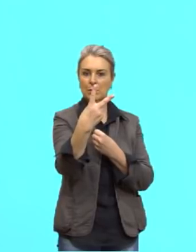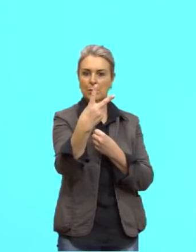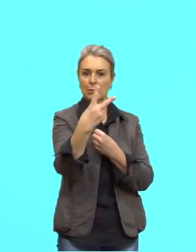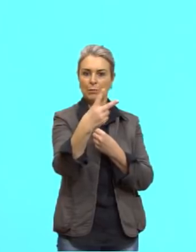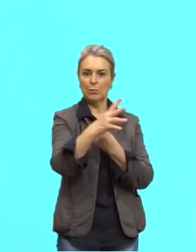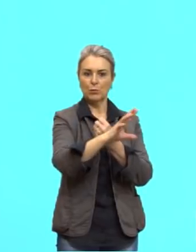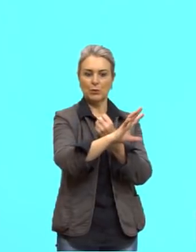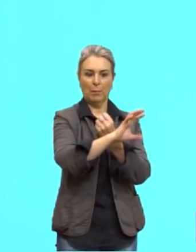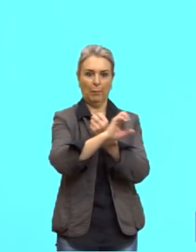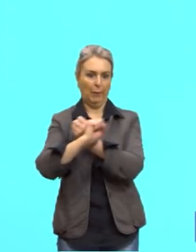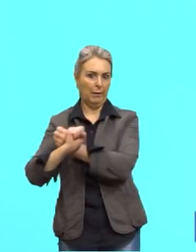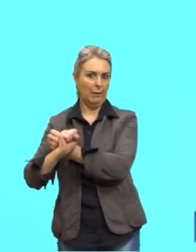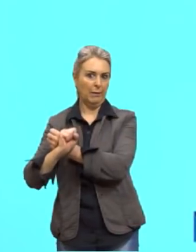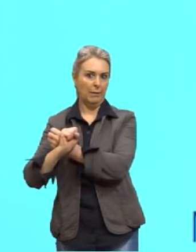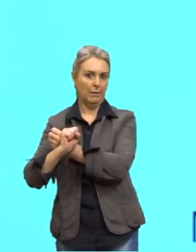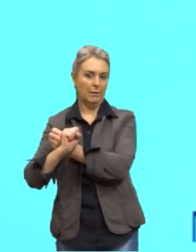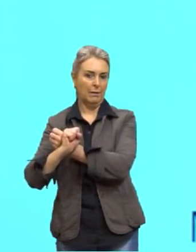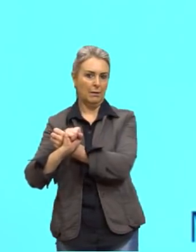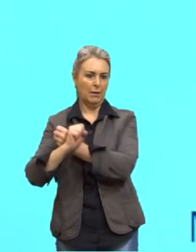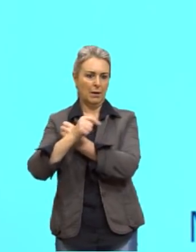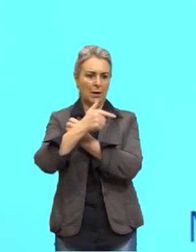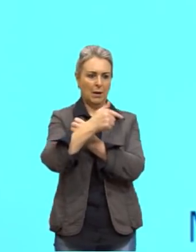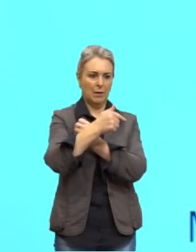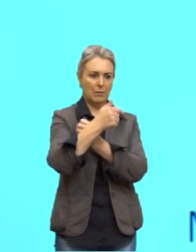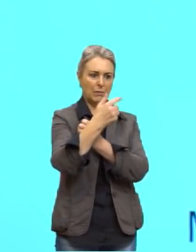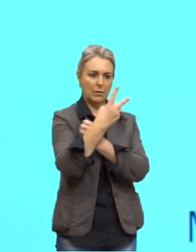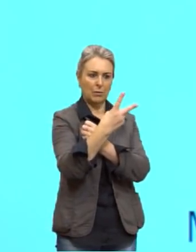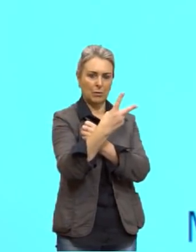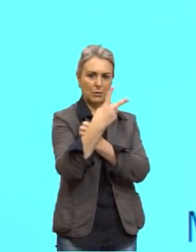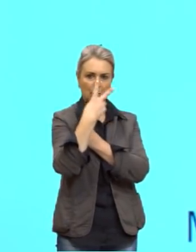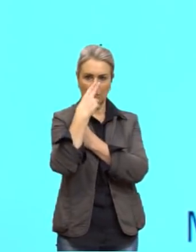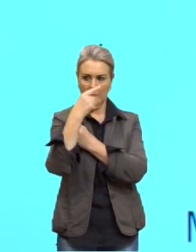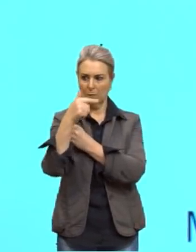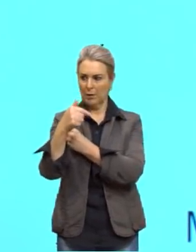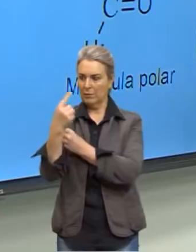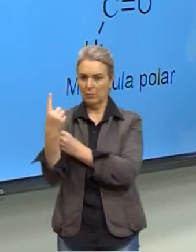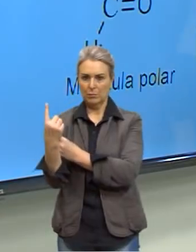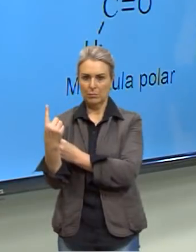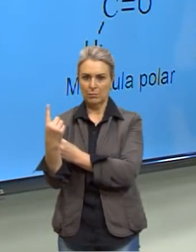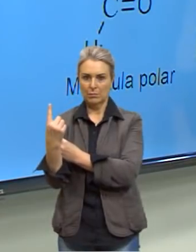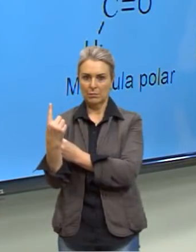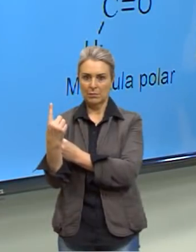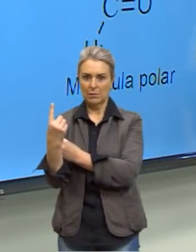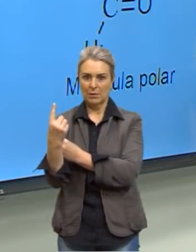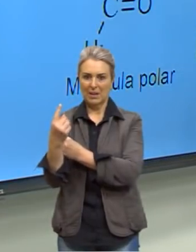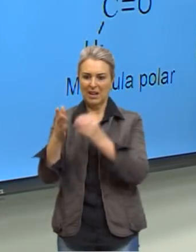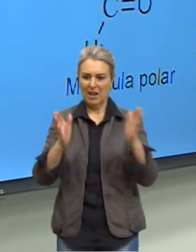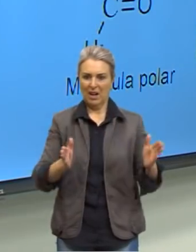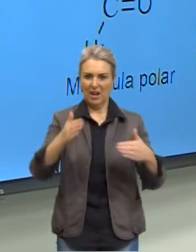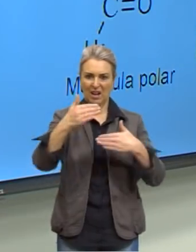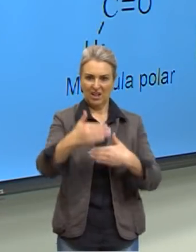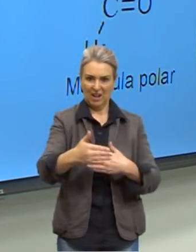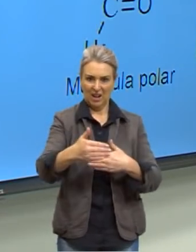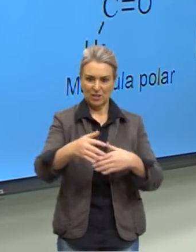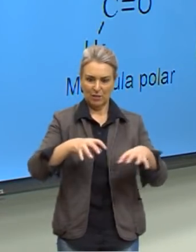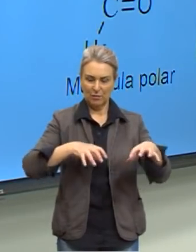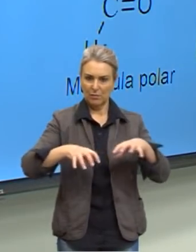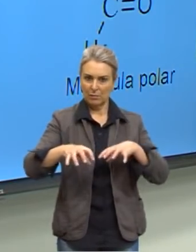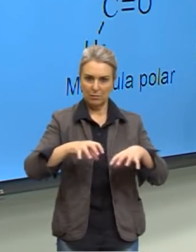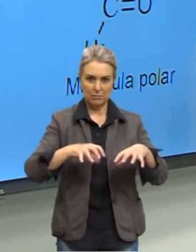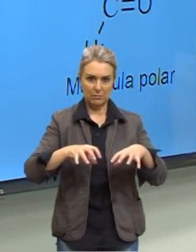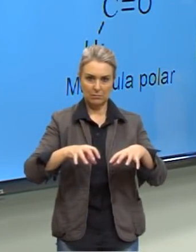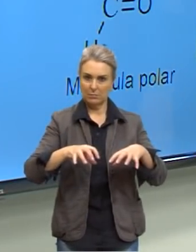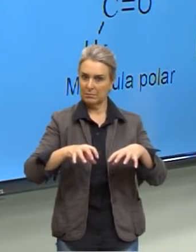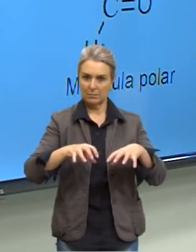se esse dois têm a mesma força que f1 a caixa vai sair do lugar não então eu tenho um